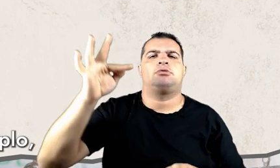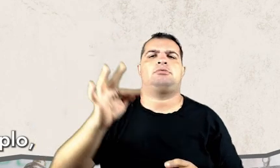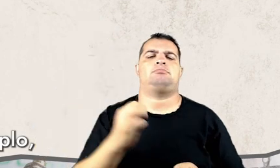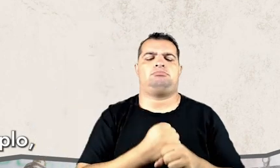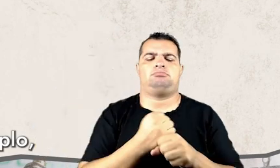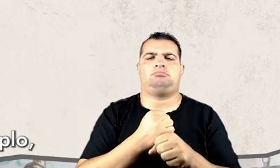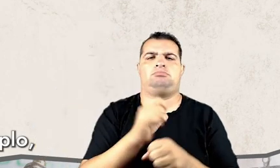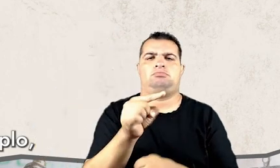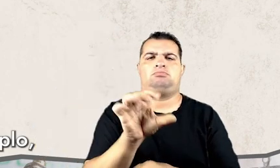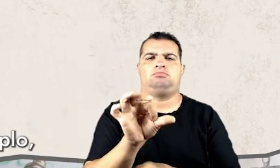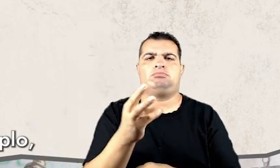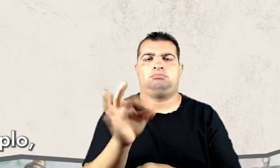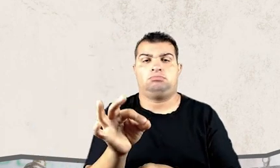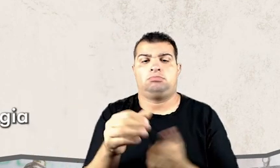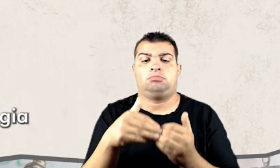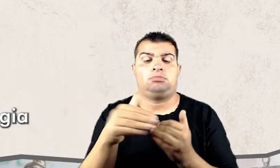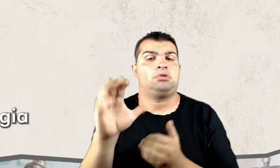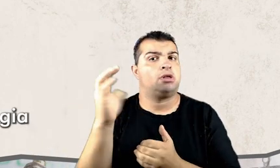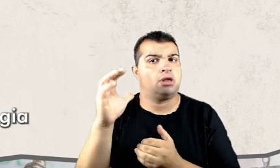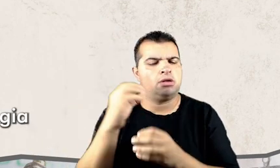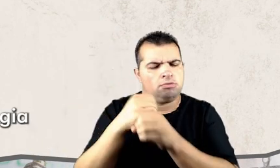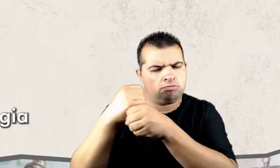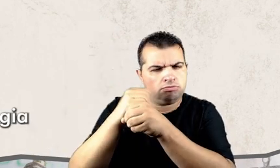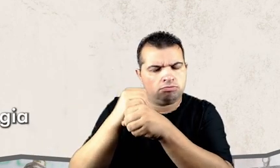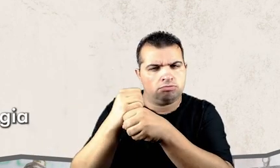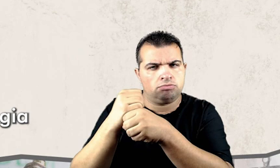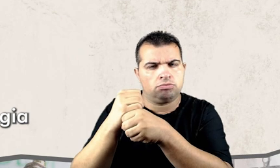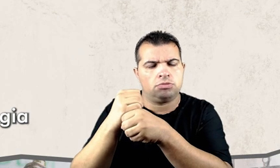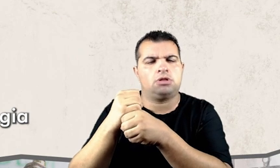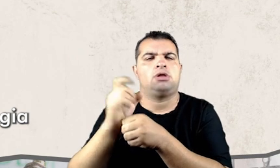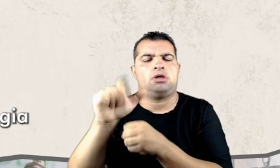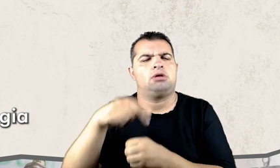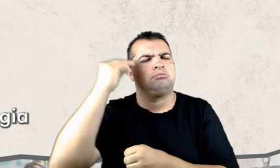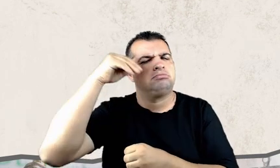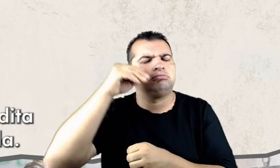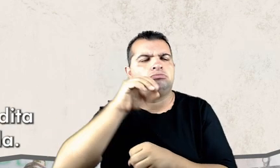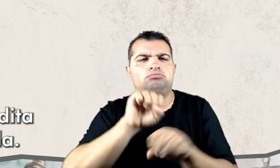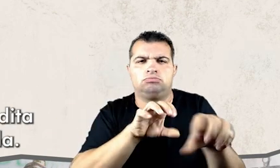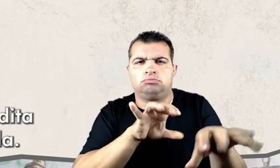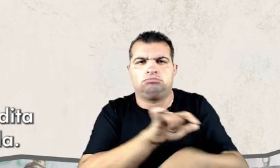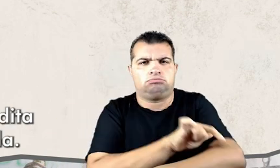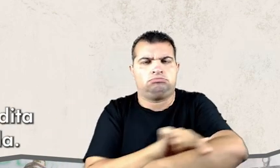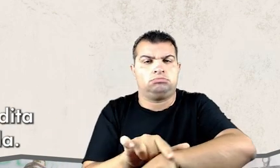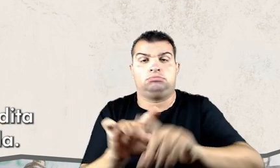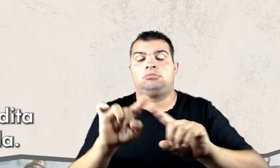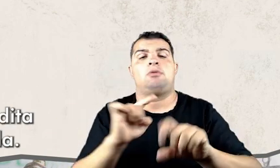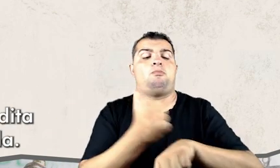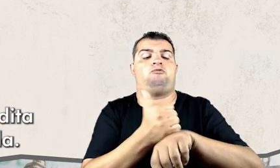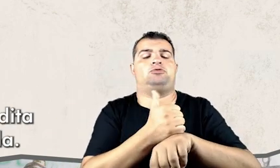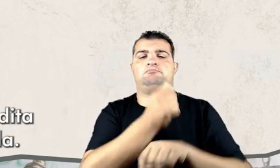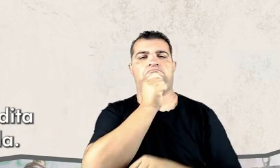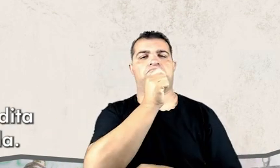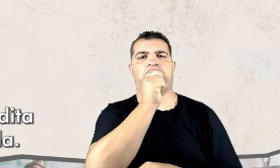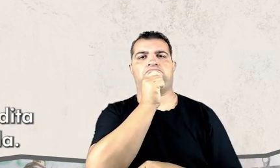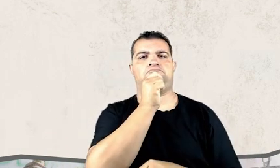de 1930, por exemplo, surge o Laboratório de Psicologia Educacional. Mas a profissão propriamente dita ainda não